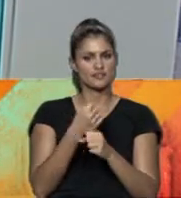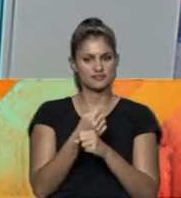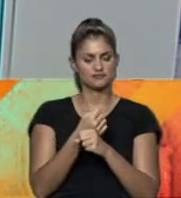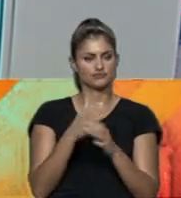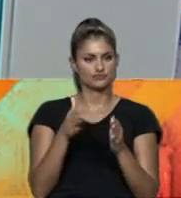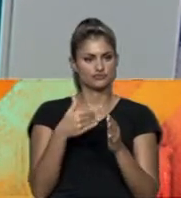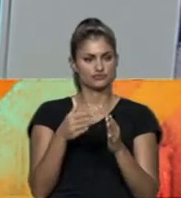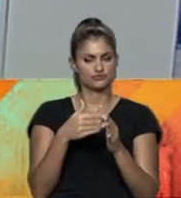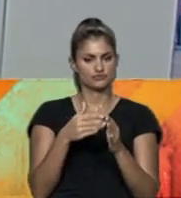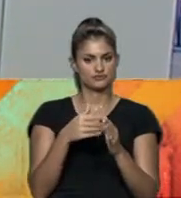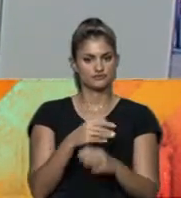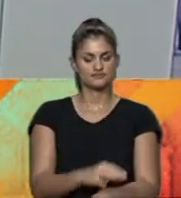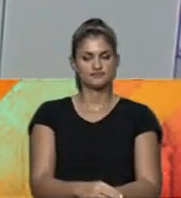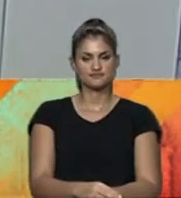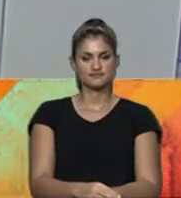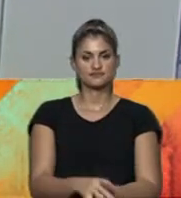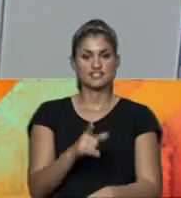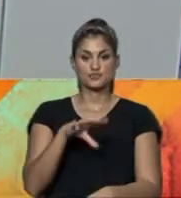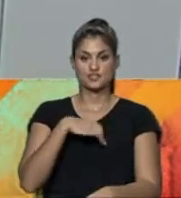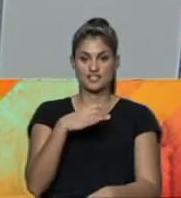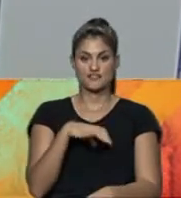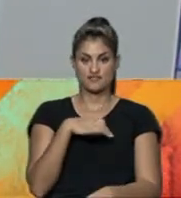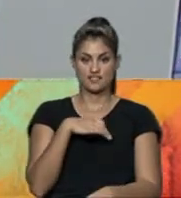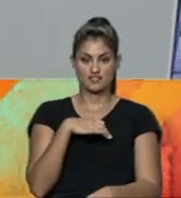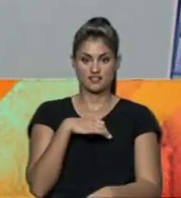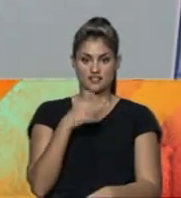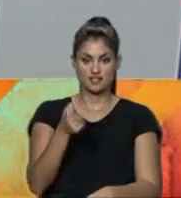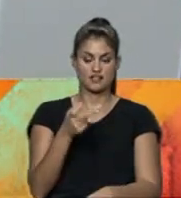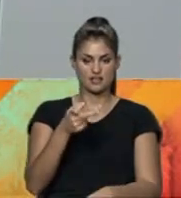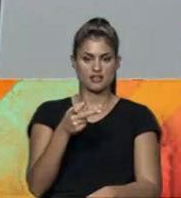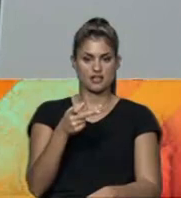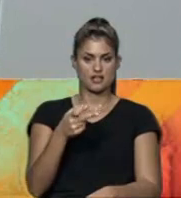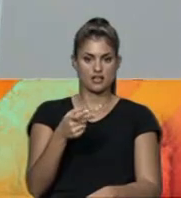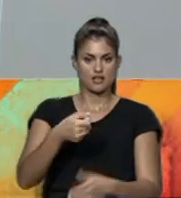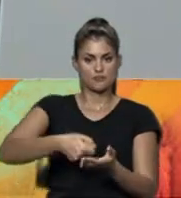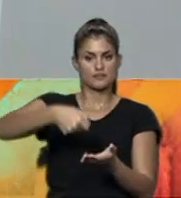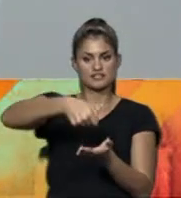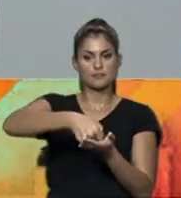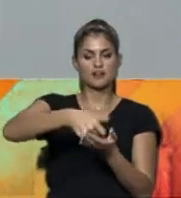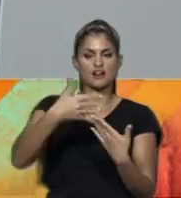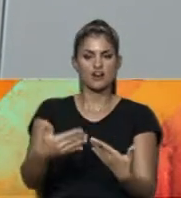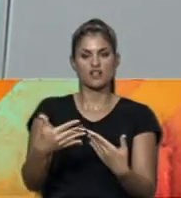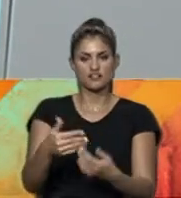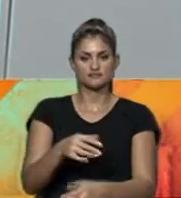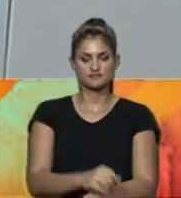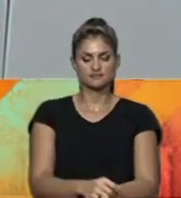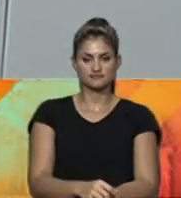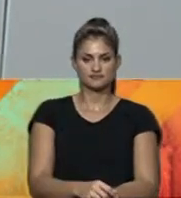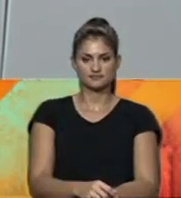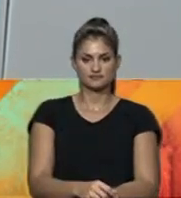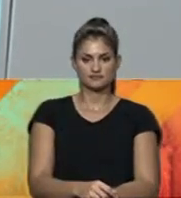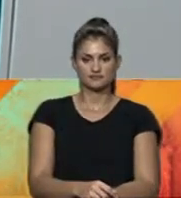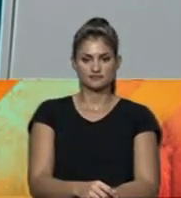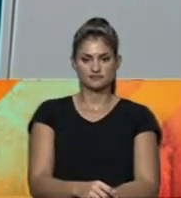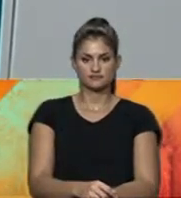Isto está aqui. Eu não sei, eu não me aproximo que está perigoso. Está por ir marinada. Não tens uma tampa do tacho. Não, vai assim, ok? Marinada. Vai